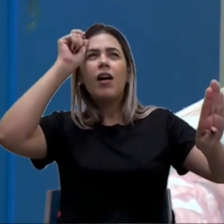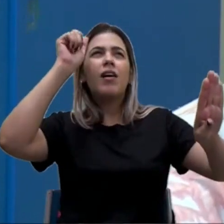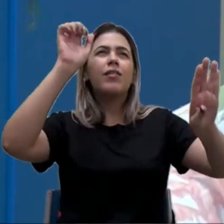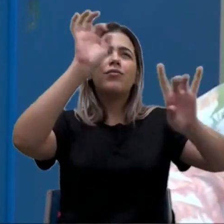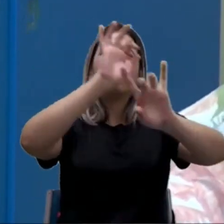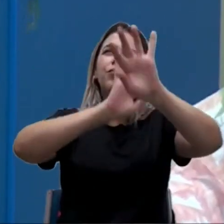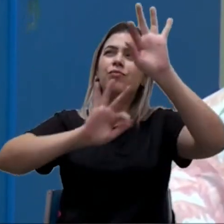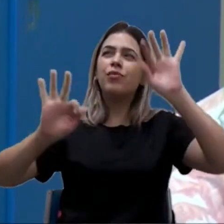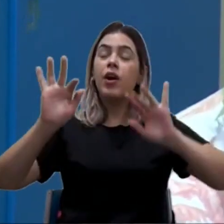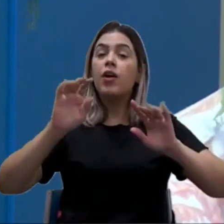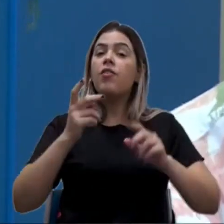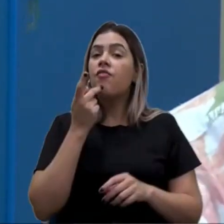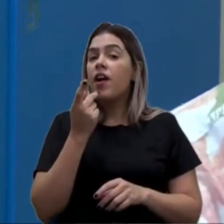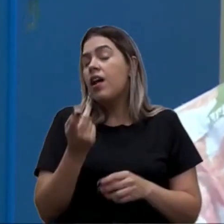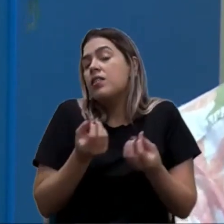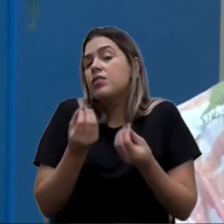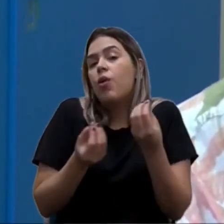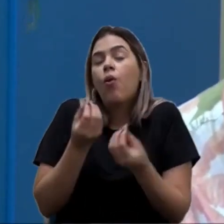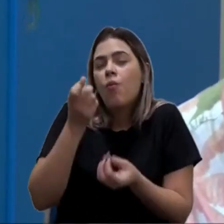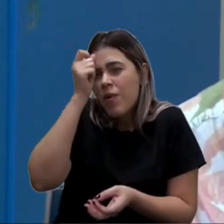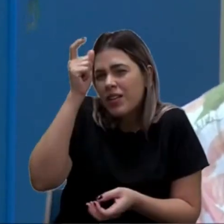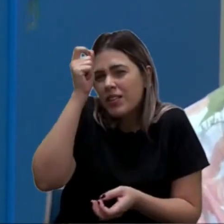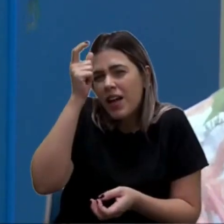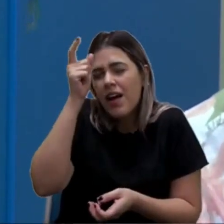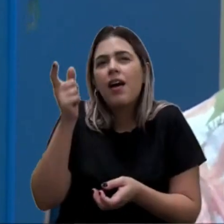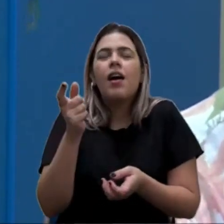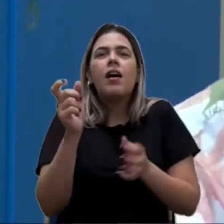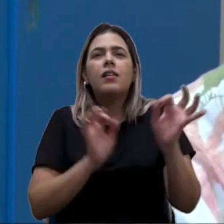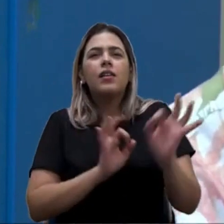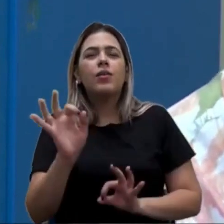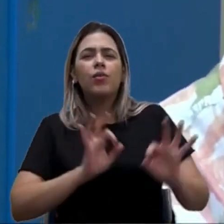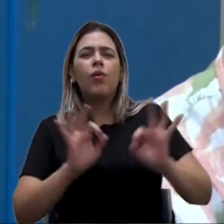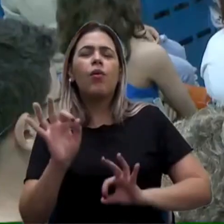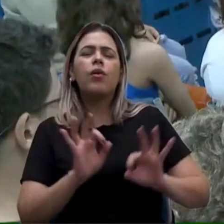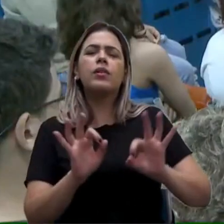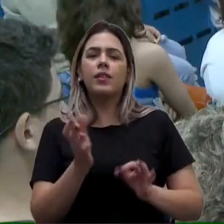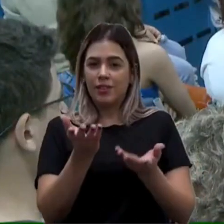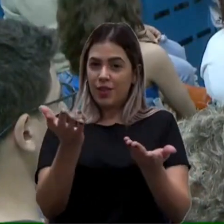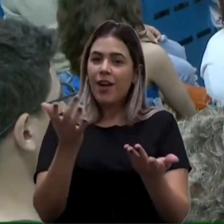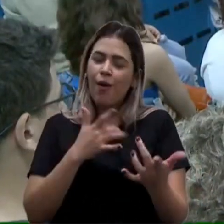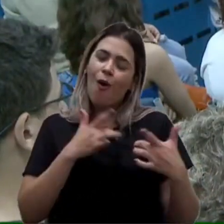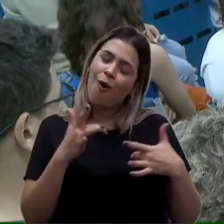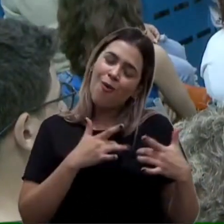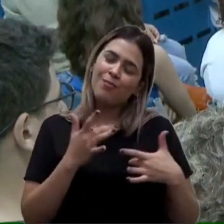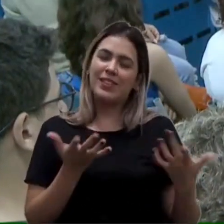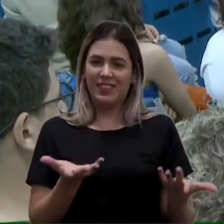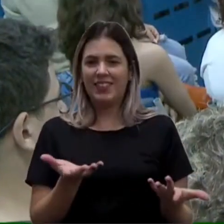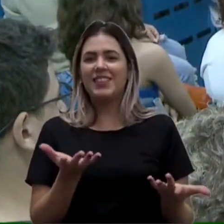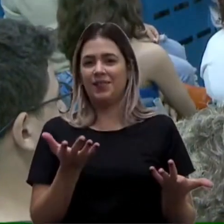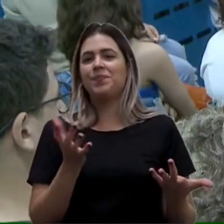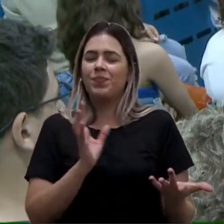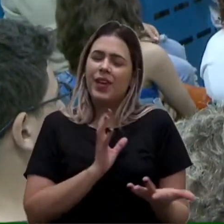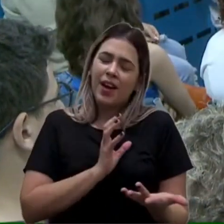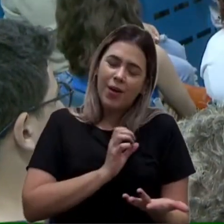eu queria que você falasse para a gente como essa construção do teu romance né porque é um